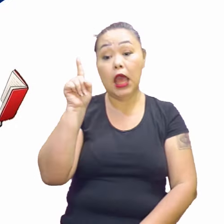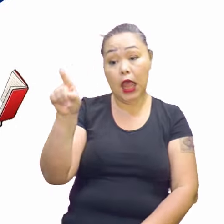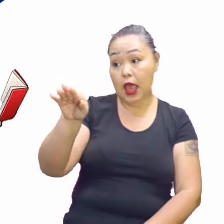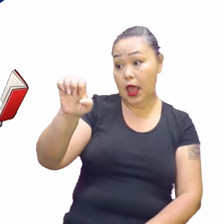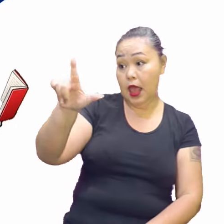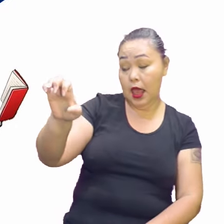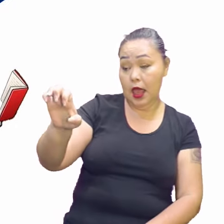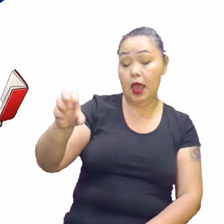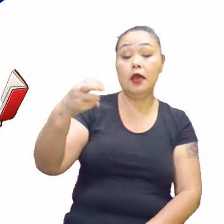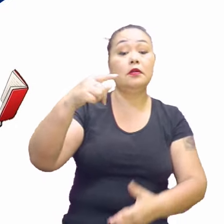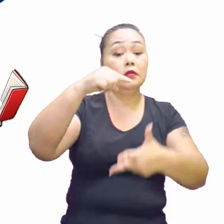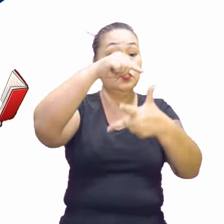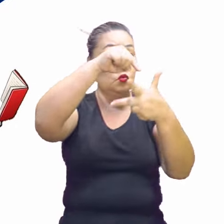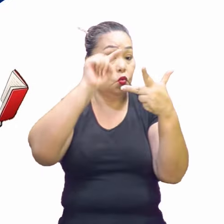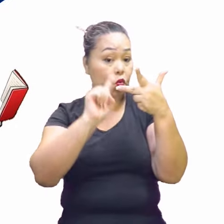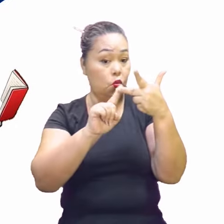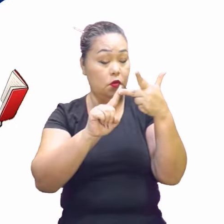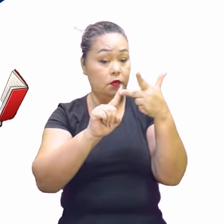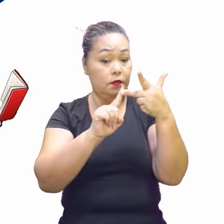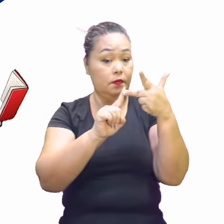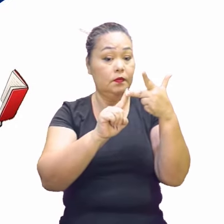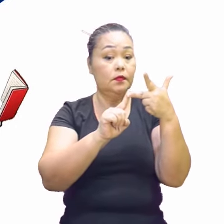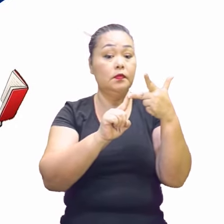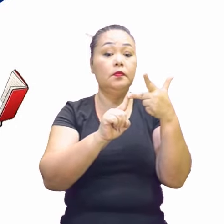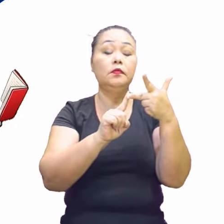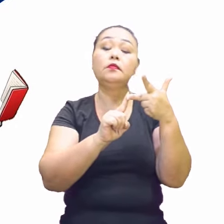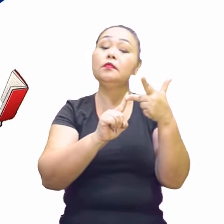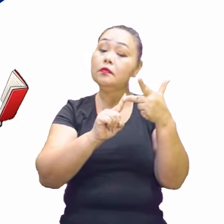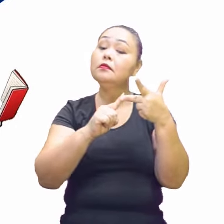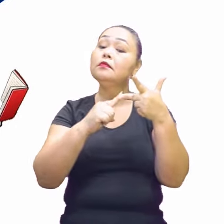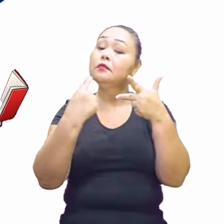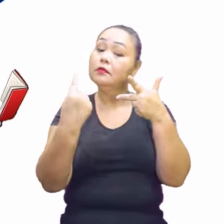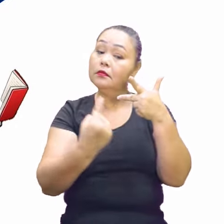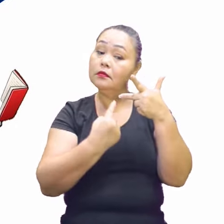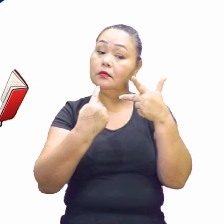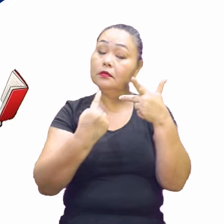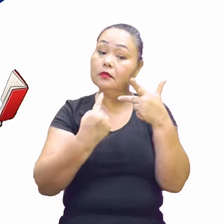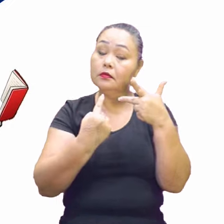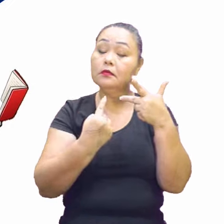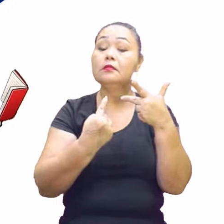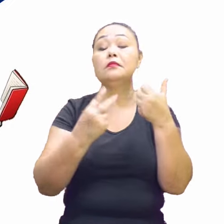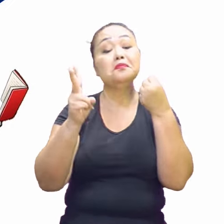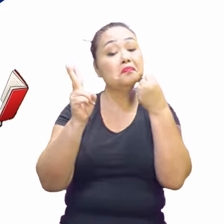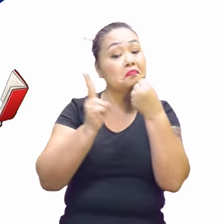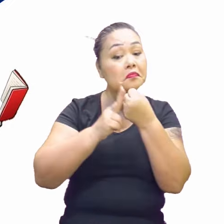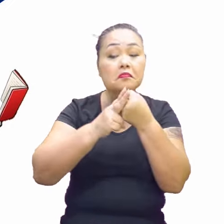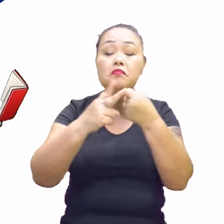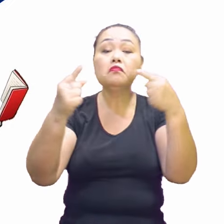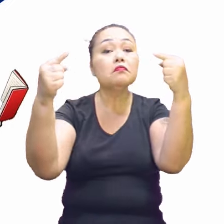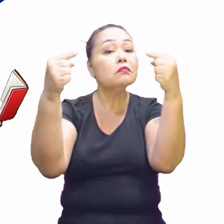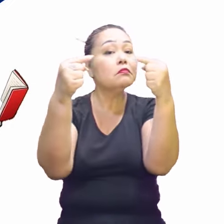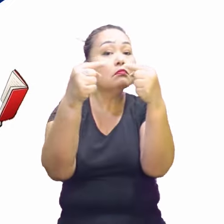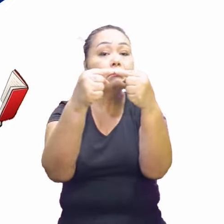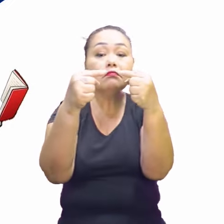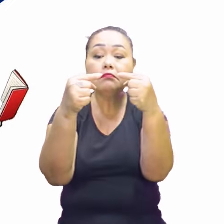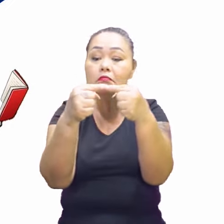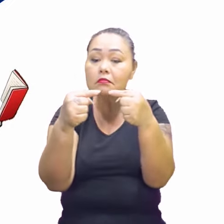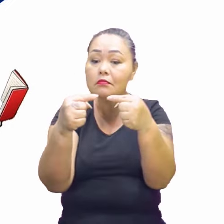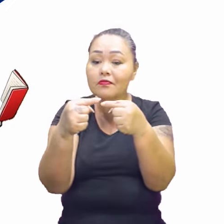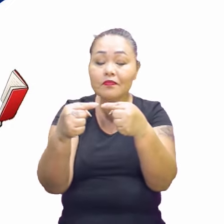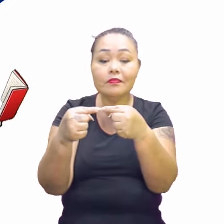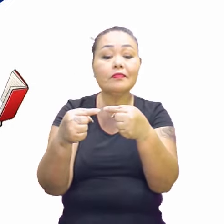ele é terceira pessoa do singular. E o verbo também está na